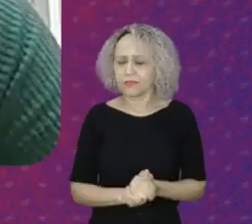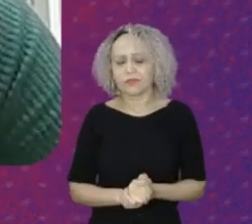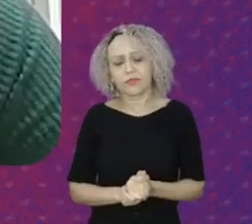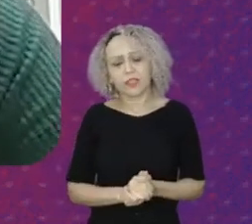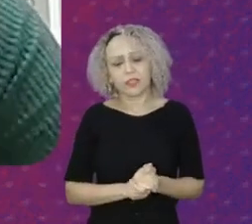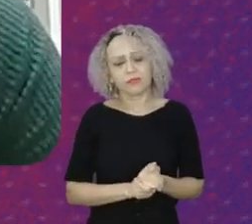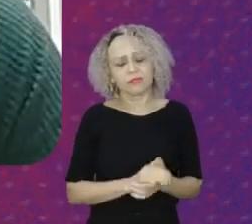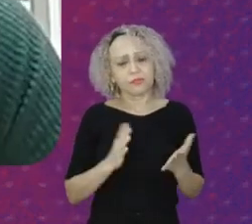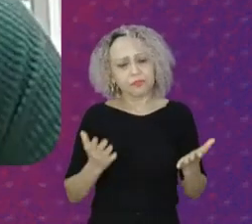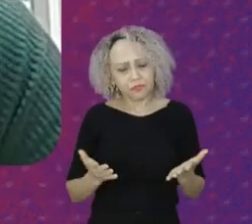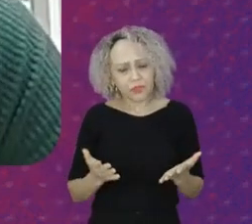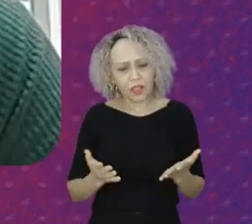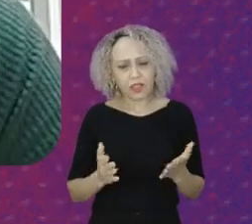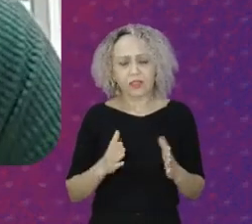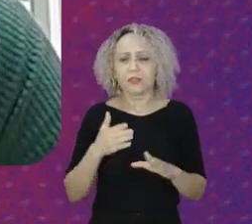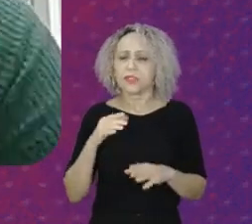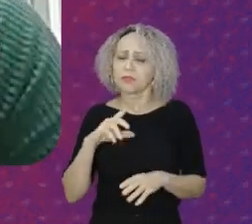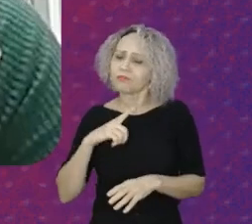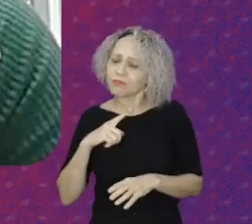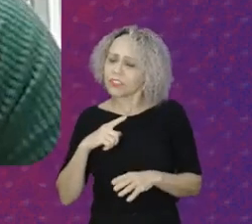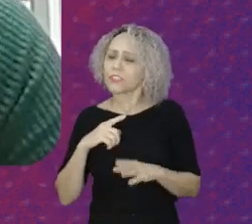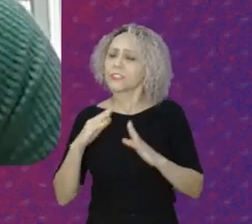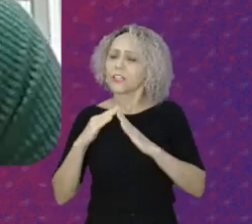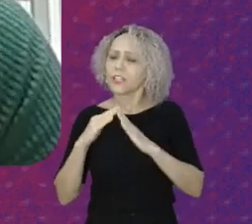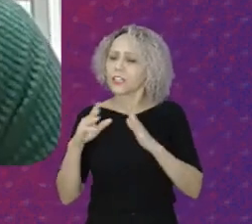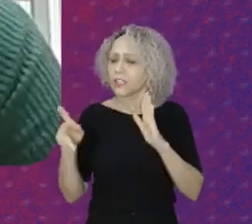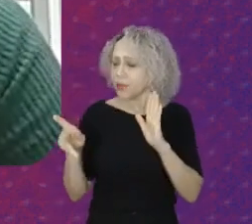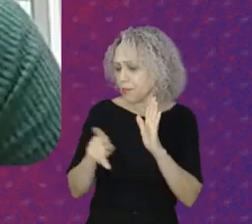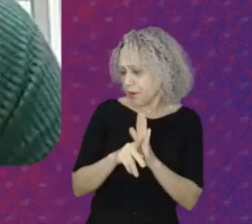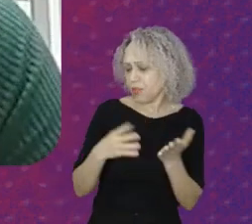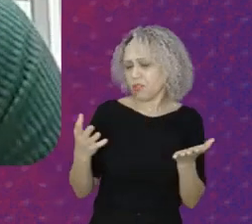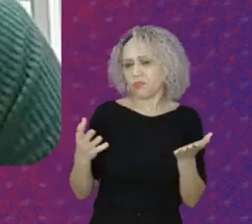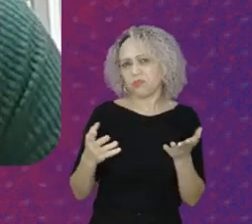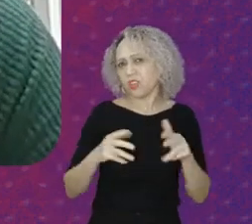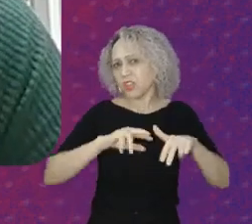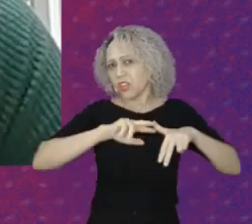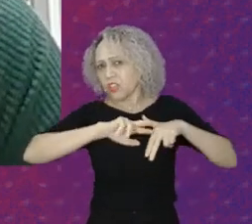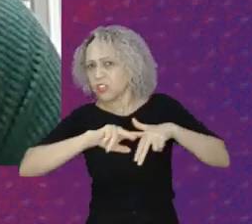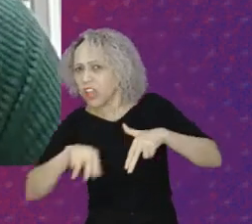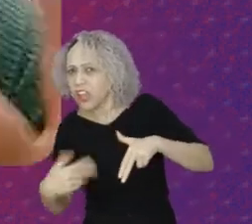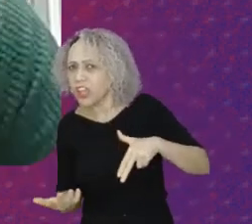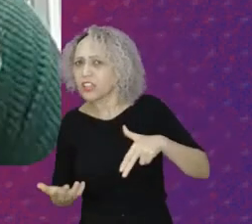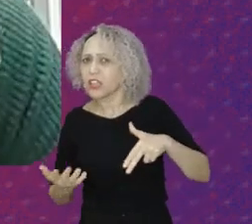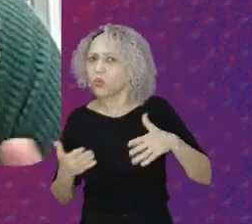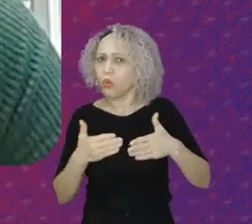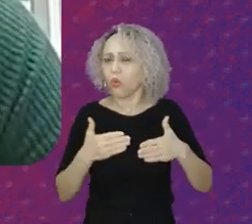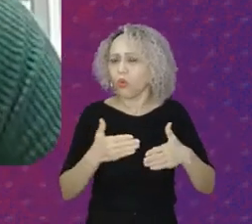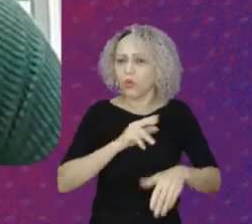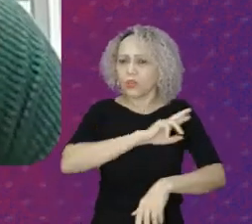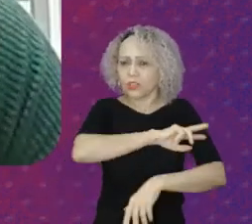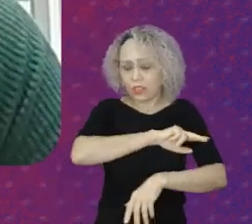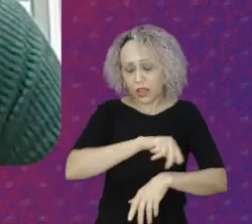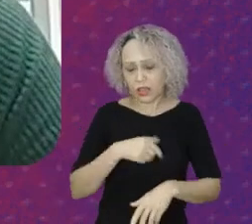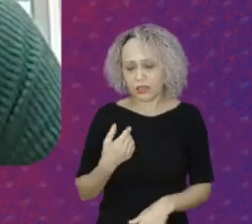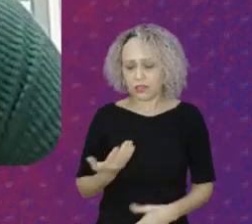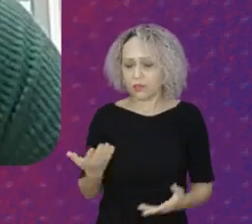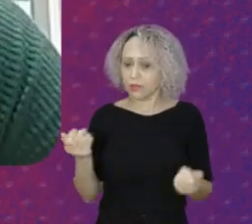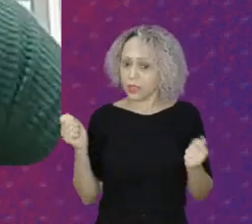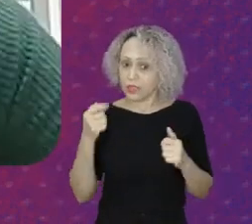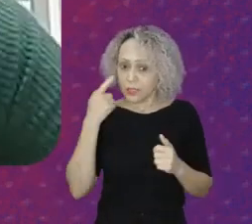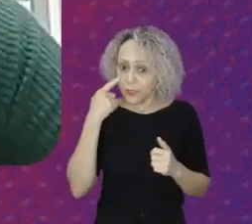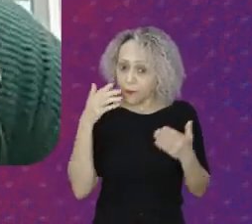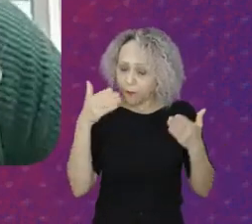questão do acesso à moradia, seja na questão de gênero ou de raça, precisa ser olhado. Eu moro em Caxias do Sul, uma cidade